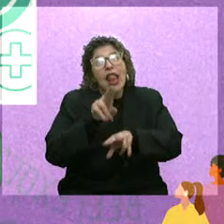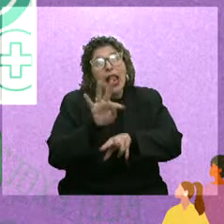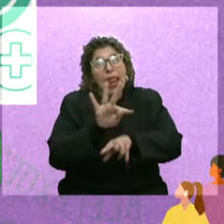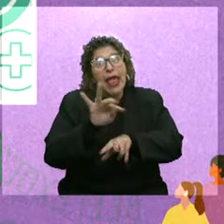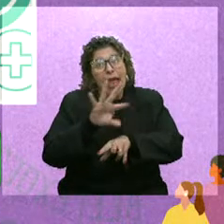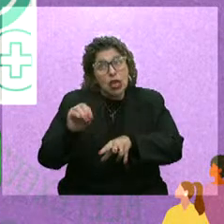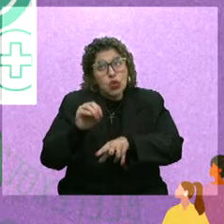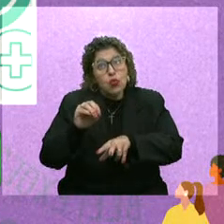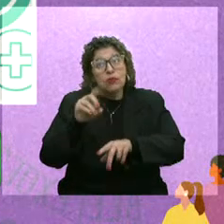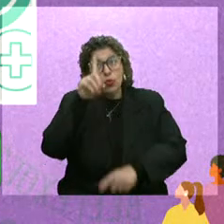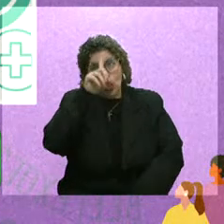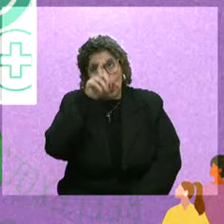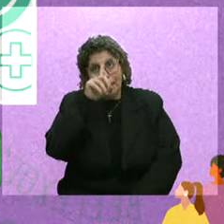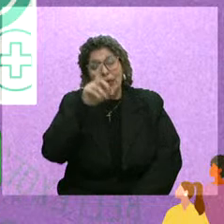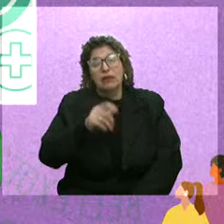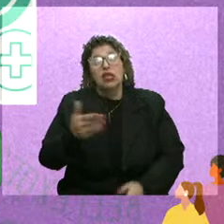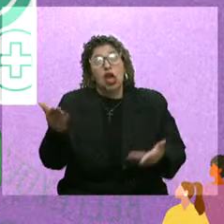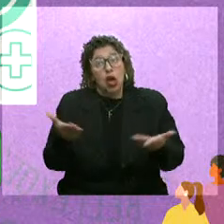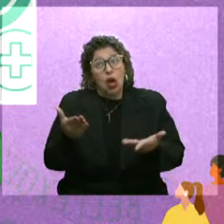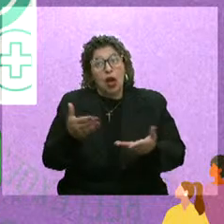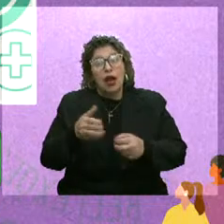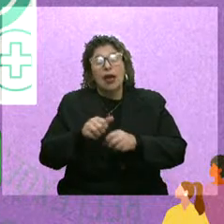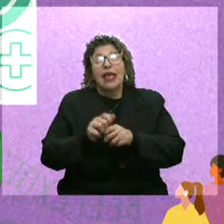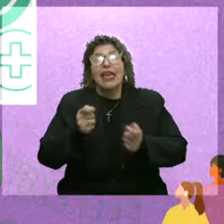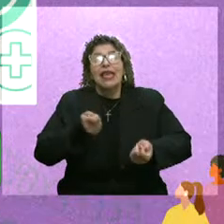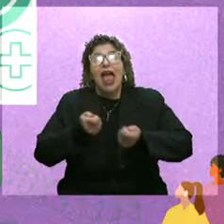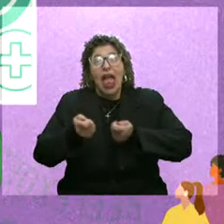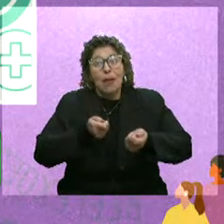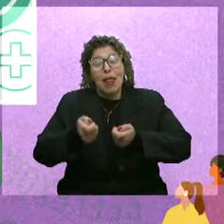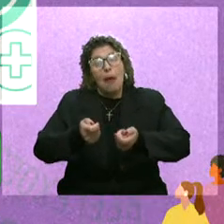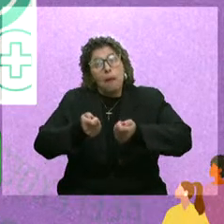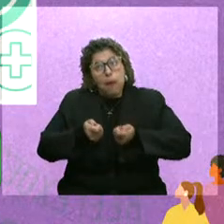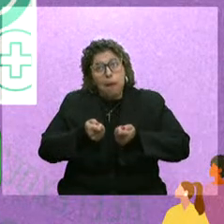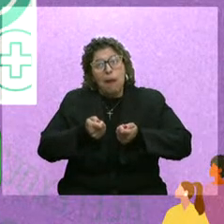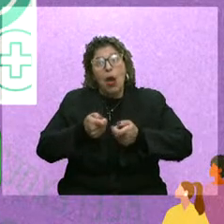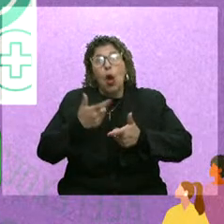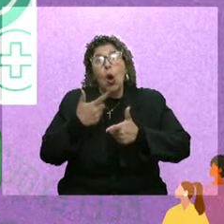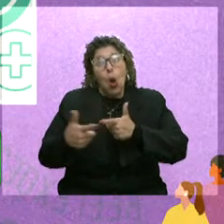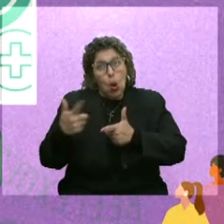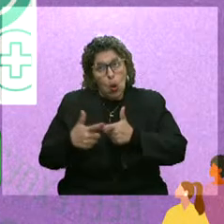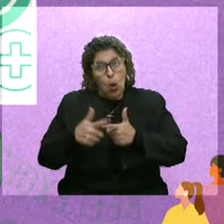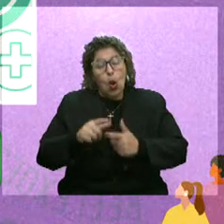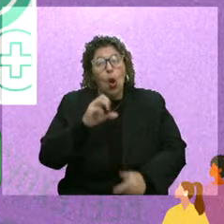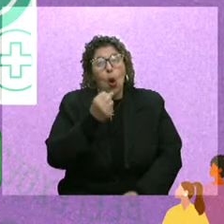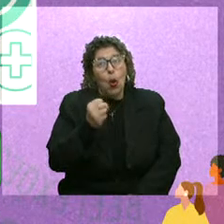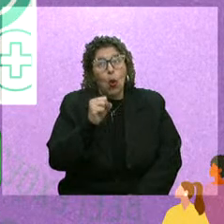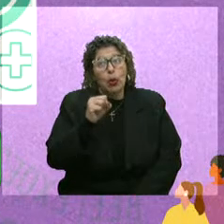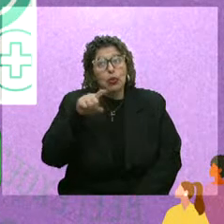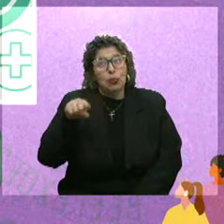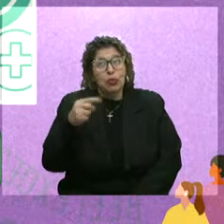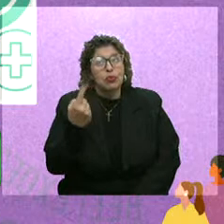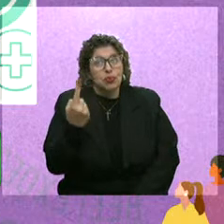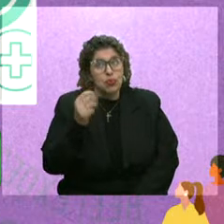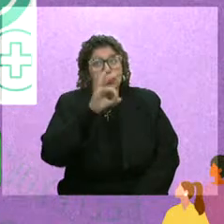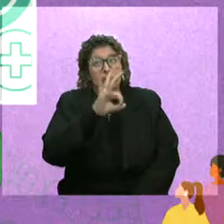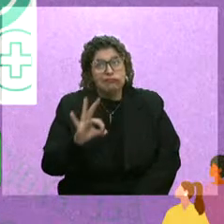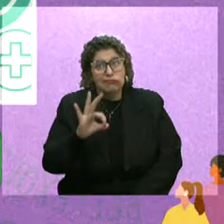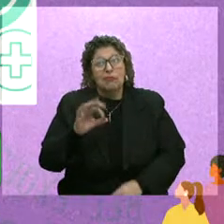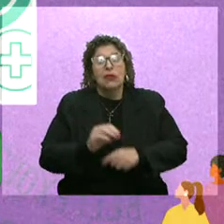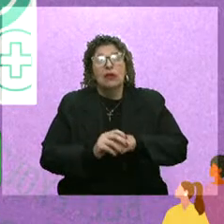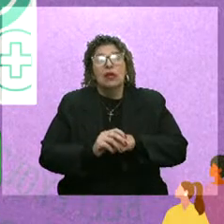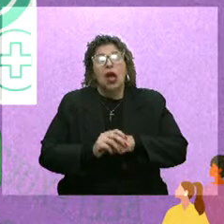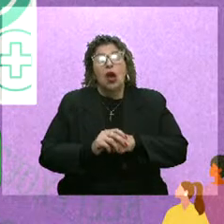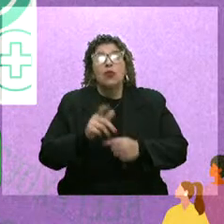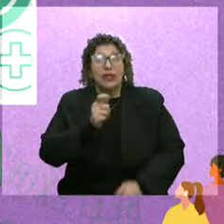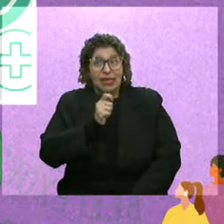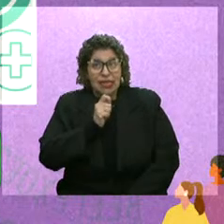um dos grandes problemas desse momento. A demanda reprimida vai voltar, antes com 8,1, agora com 8,8. Este entrevistado ele vai